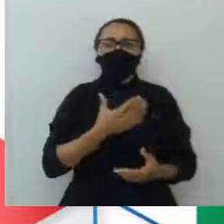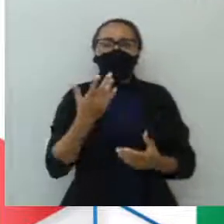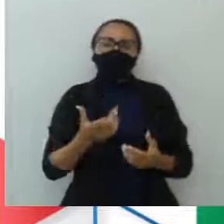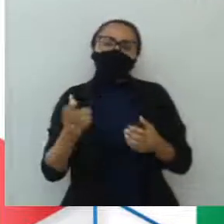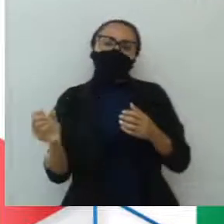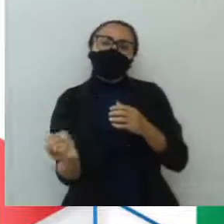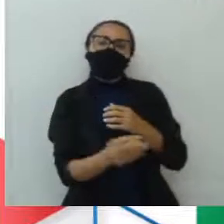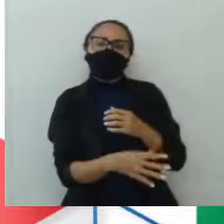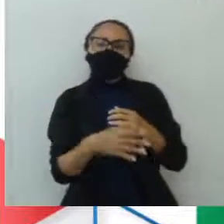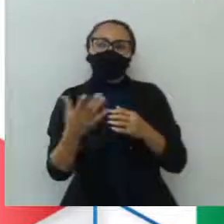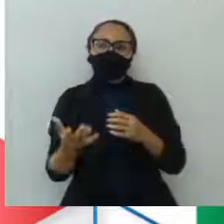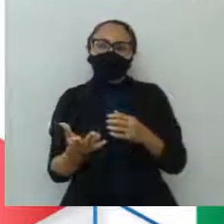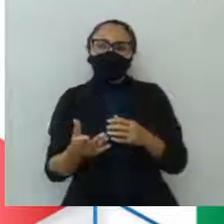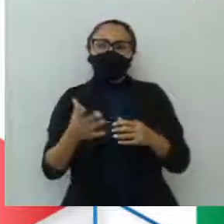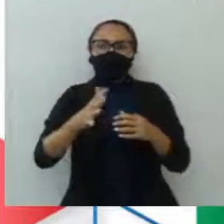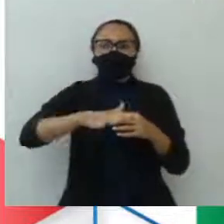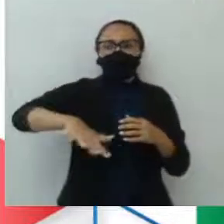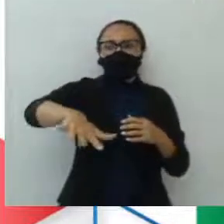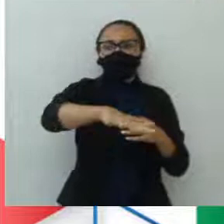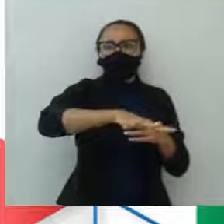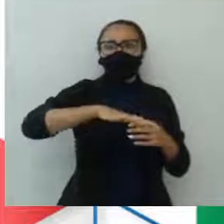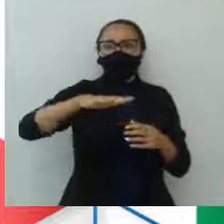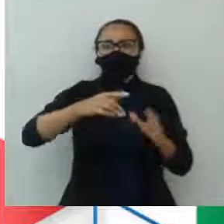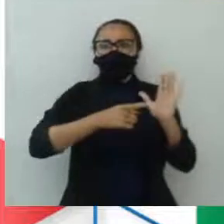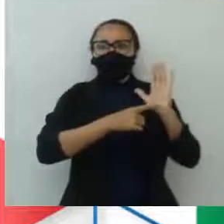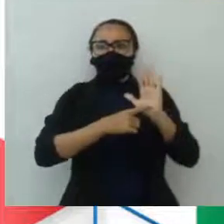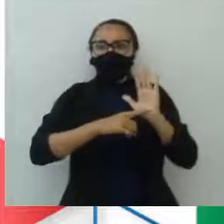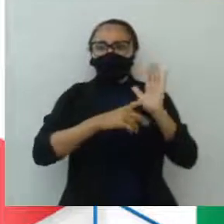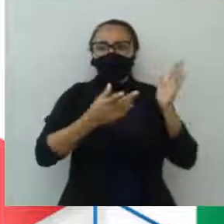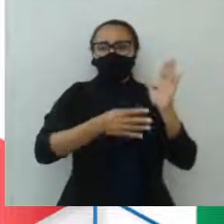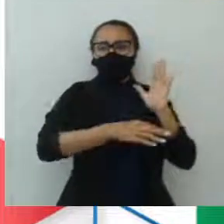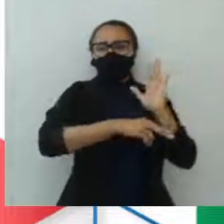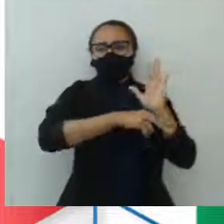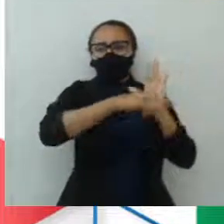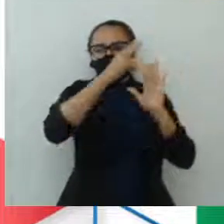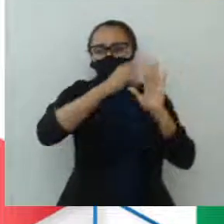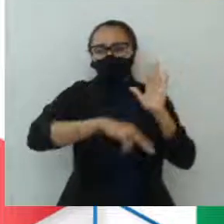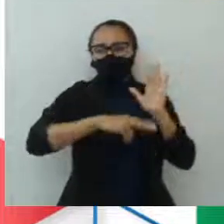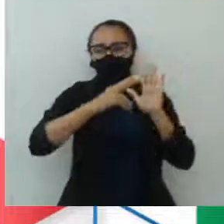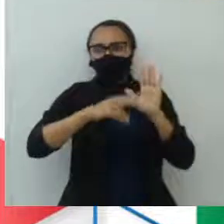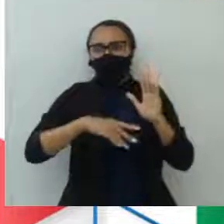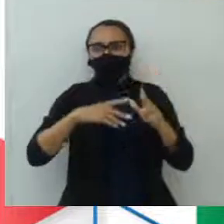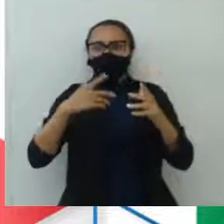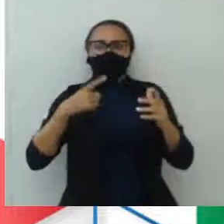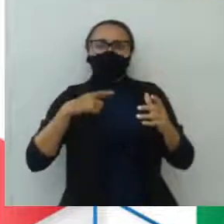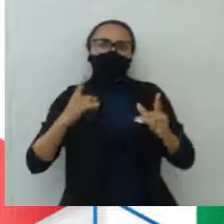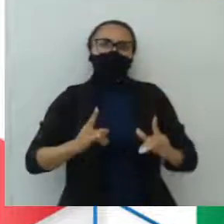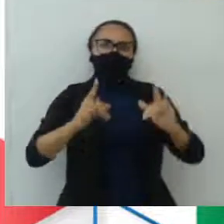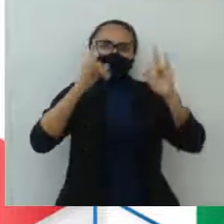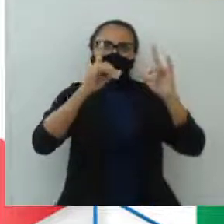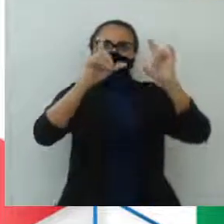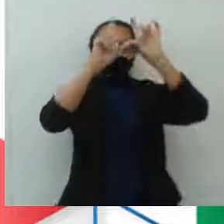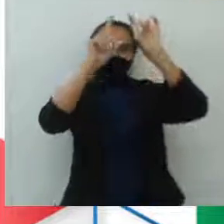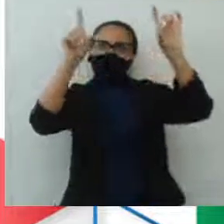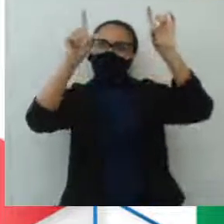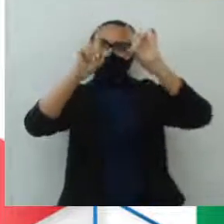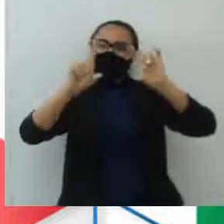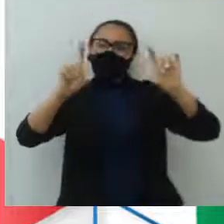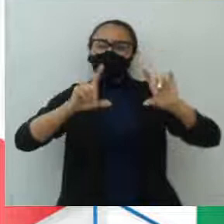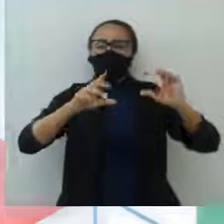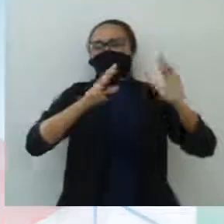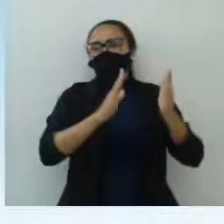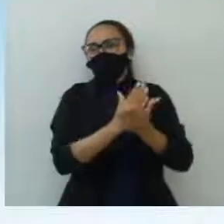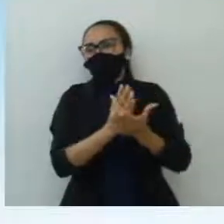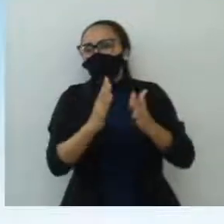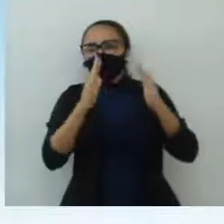inovou radicalmente no cenário. Ele apresentou uma leitura não realista. Por exemplo, se tem uma fachada de um prédio ou de algumas casas, se é